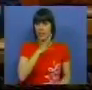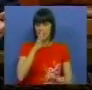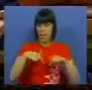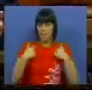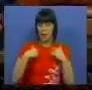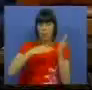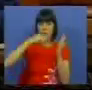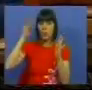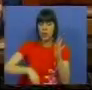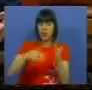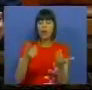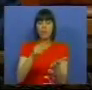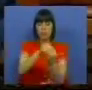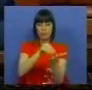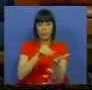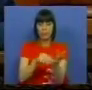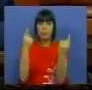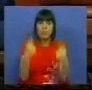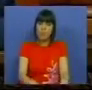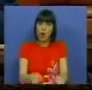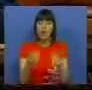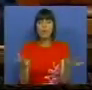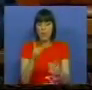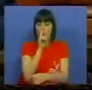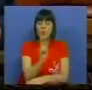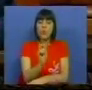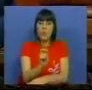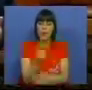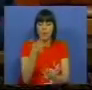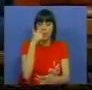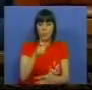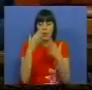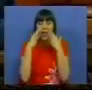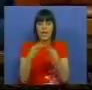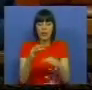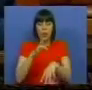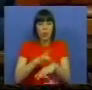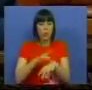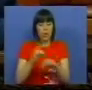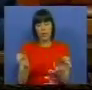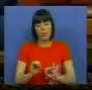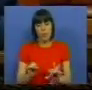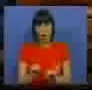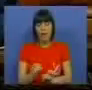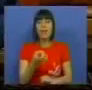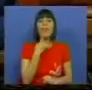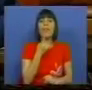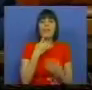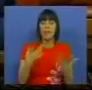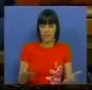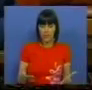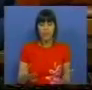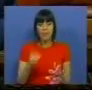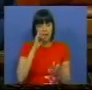for subscrita e registada como no momento em que uma pessoa naturalmente não está doente. Isto é, de facto,